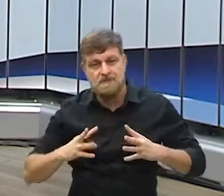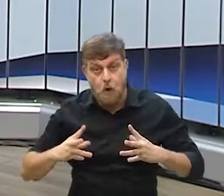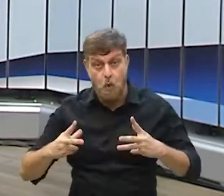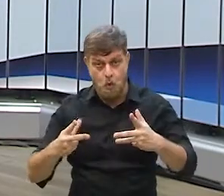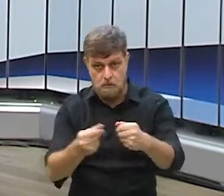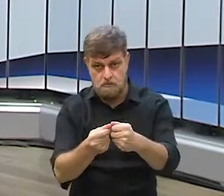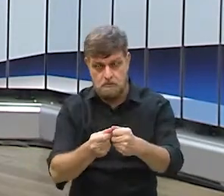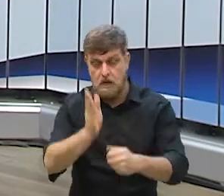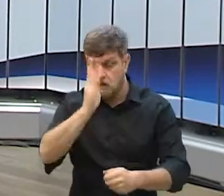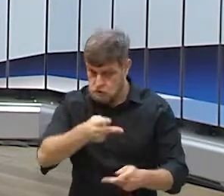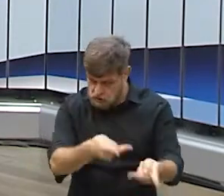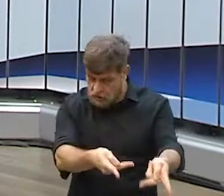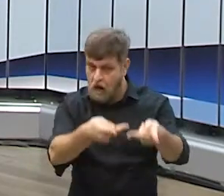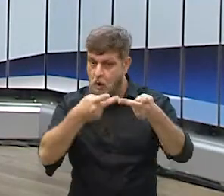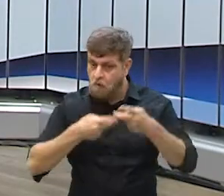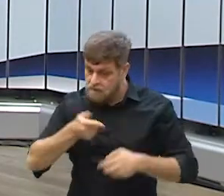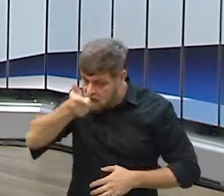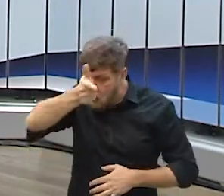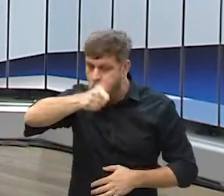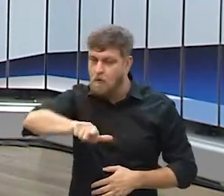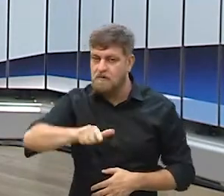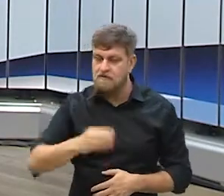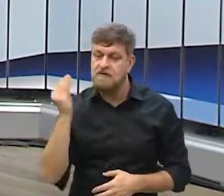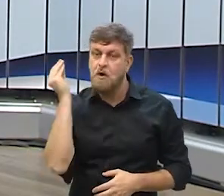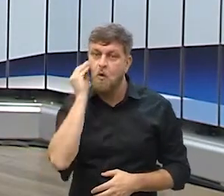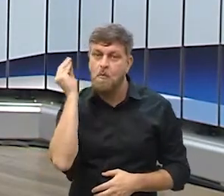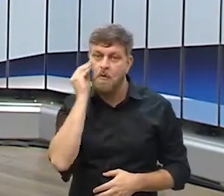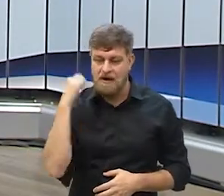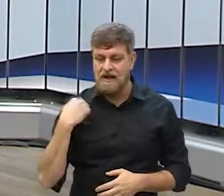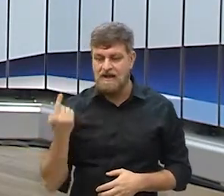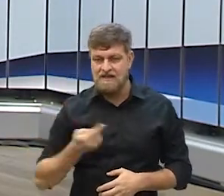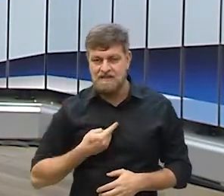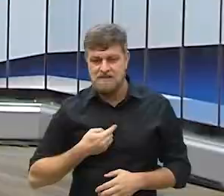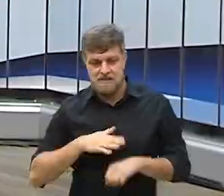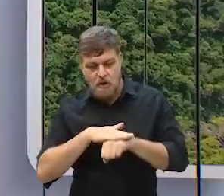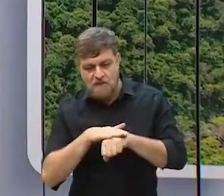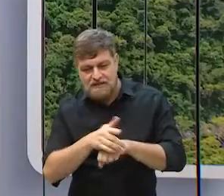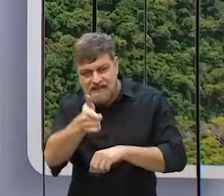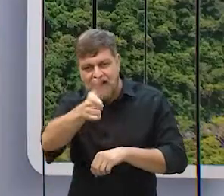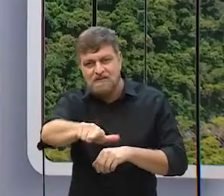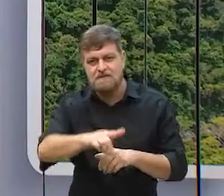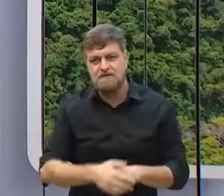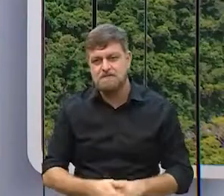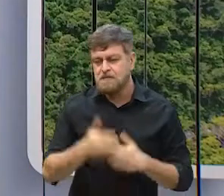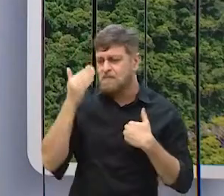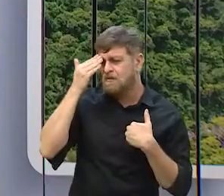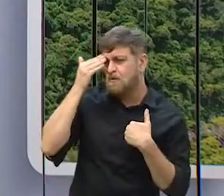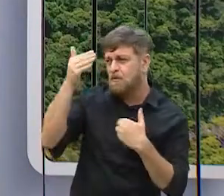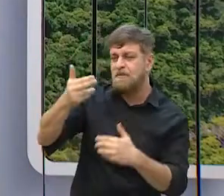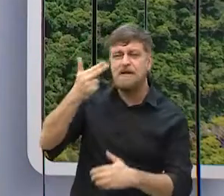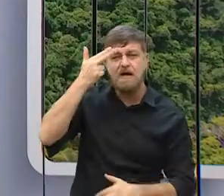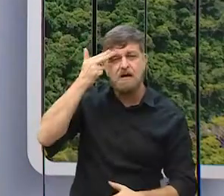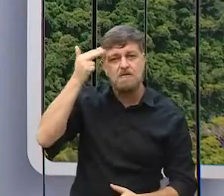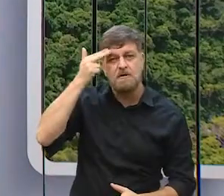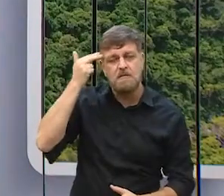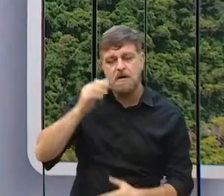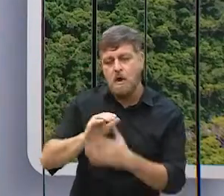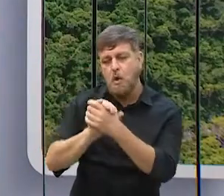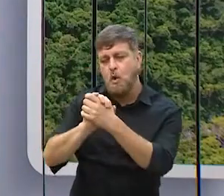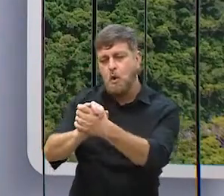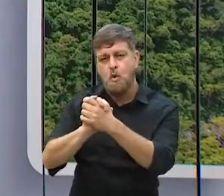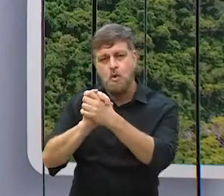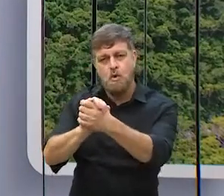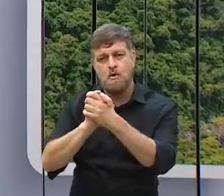gente. Já fica o convite aqui para uma próxima oportunidade para a gente poder voltar a conversar. Obrigado, Gabriel. Em teu nome, cumprimento